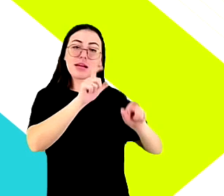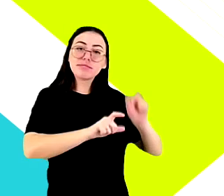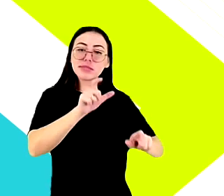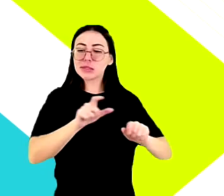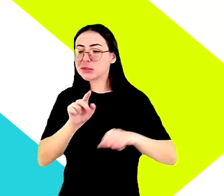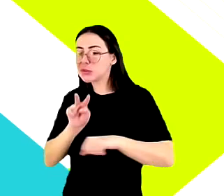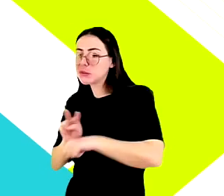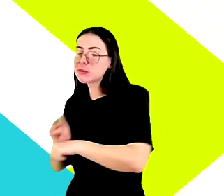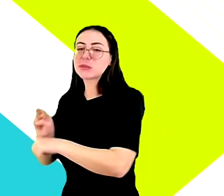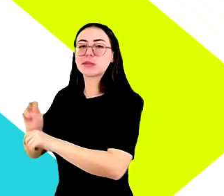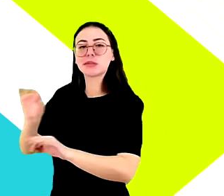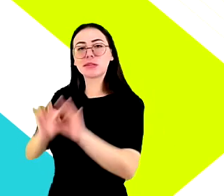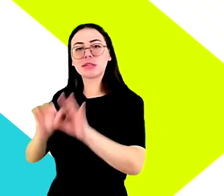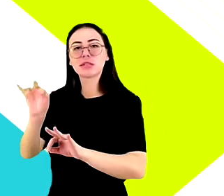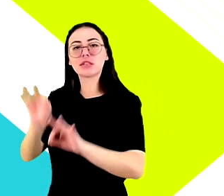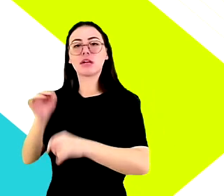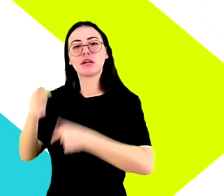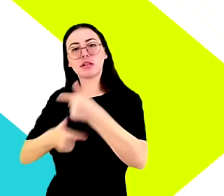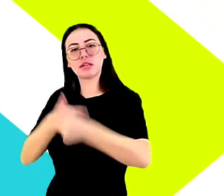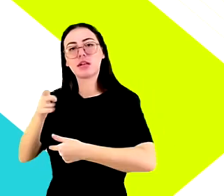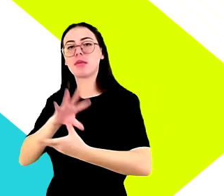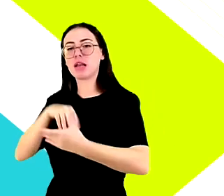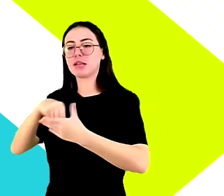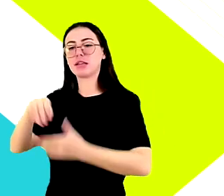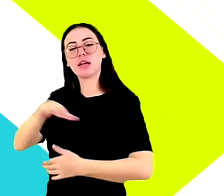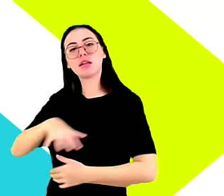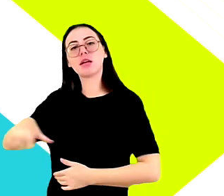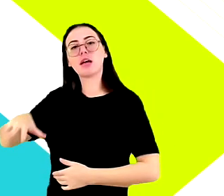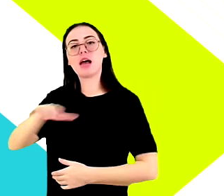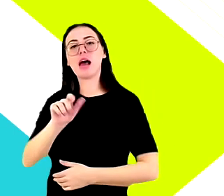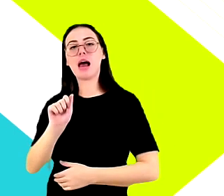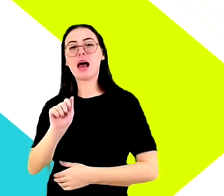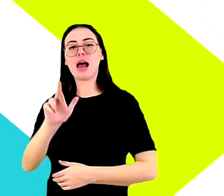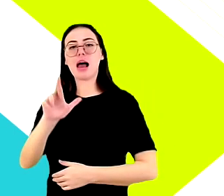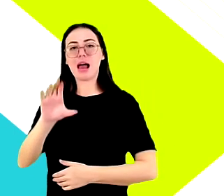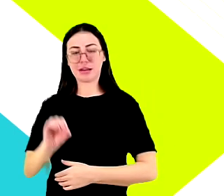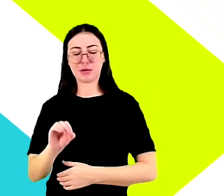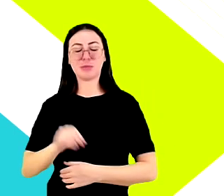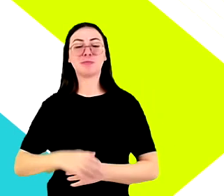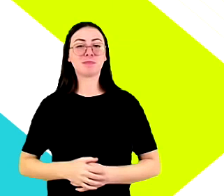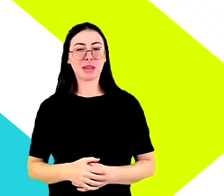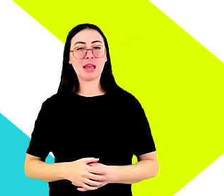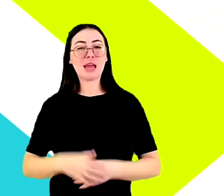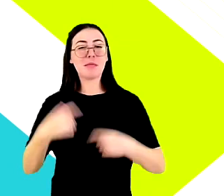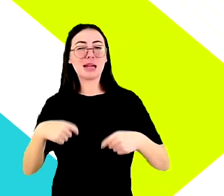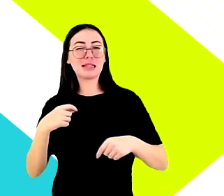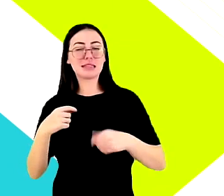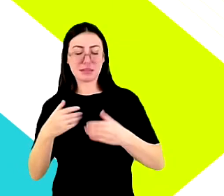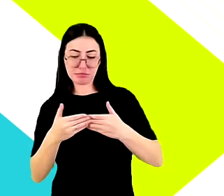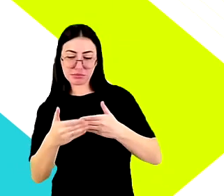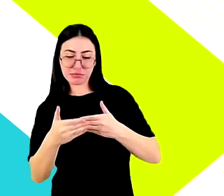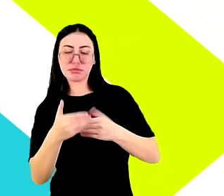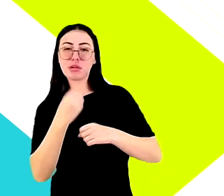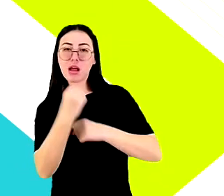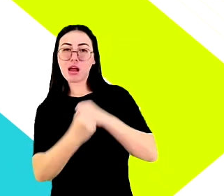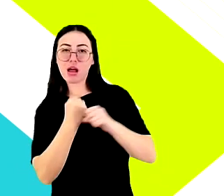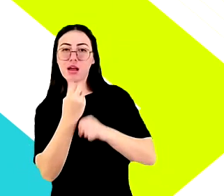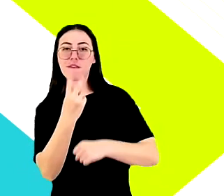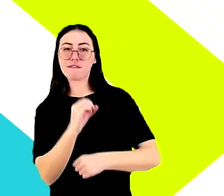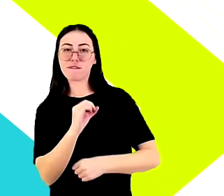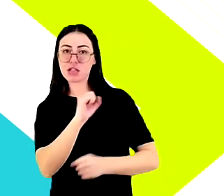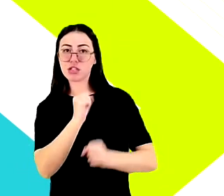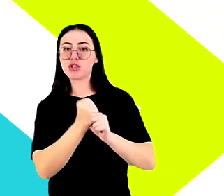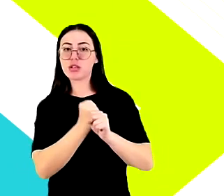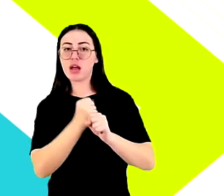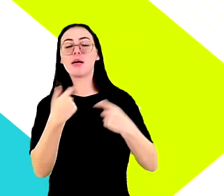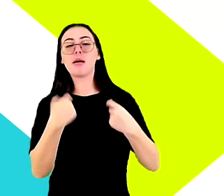zona rural, no agronegócio, mas vai chegar em quase 20 milhões de pessoas em 20 anos. Aqui algumas das